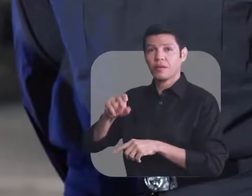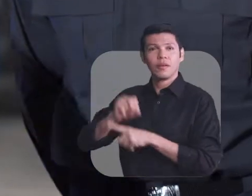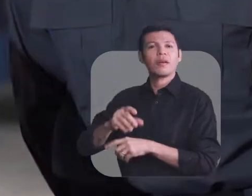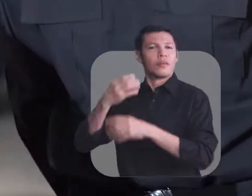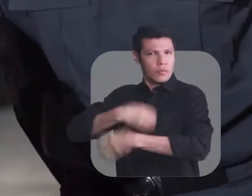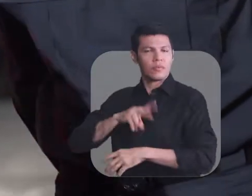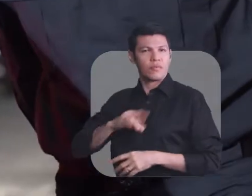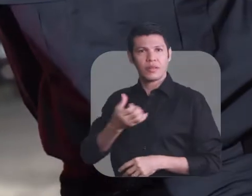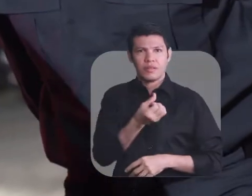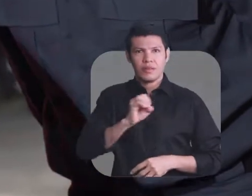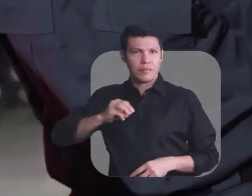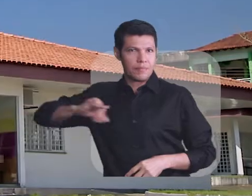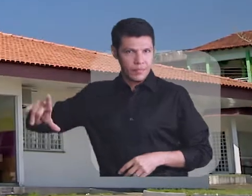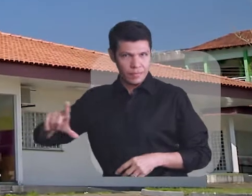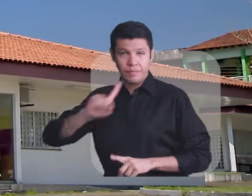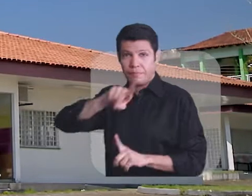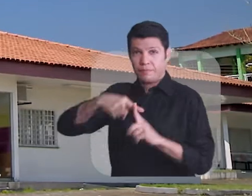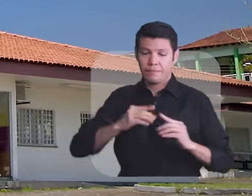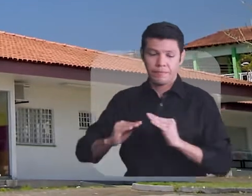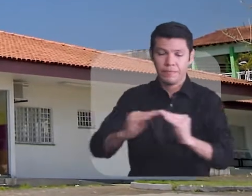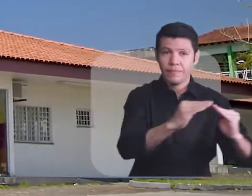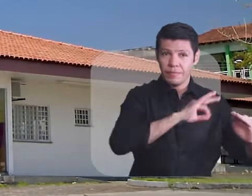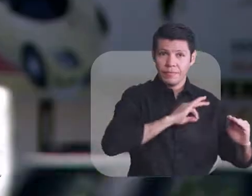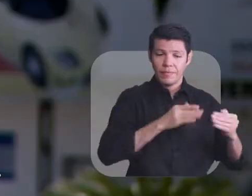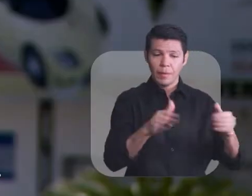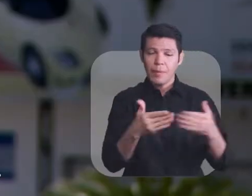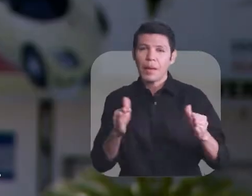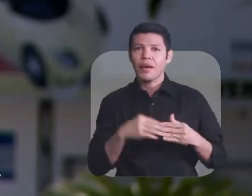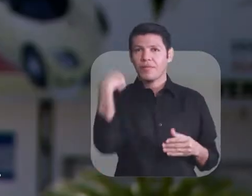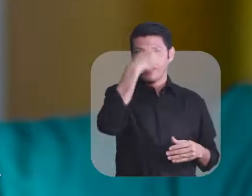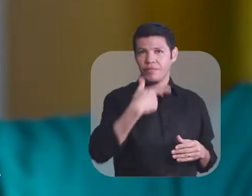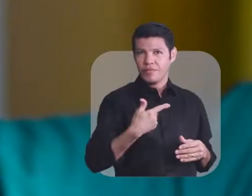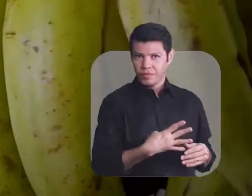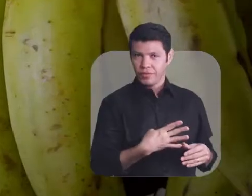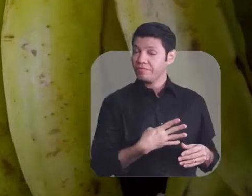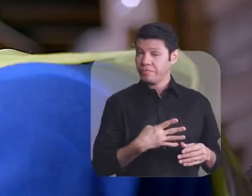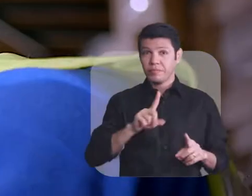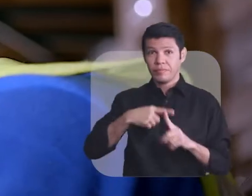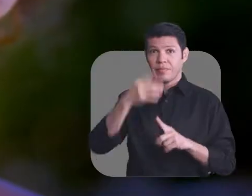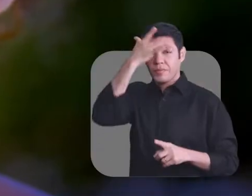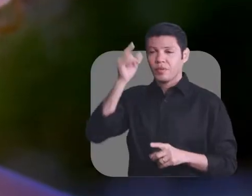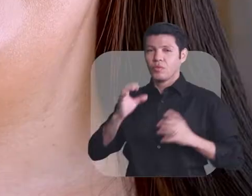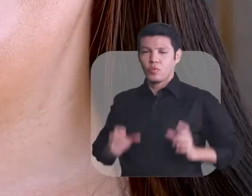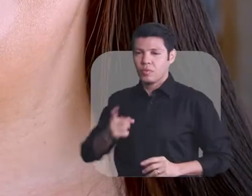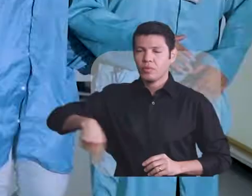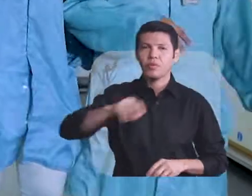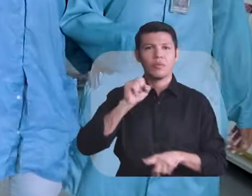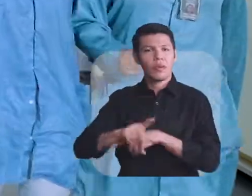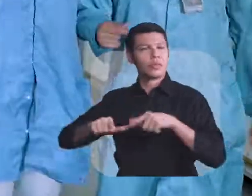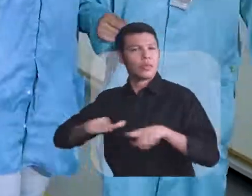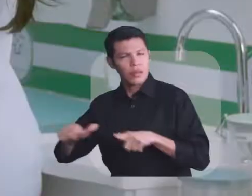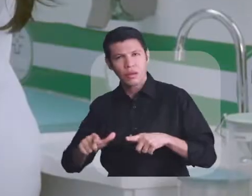para 6 mil policiais. Além disso, vamos garantir delegacias abertas 24 horas. Teremos cidadãos e cidadãs